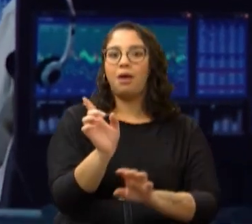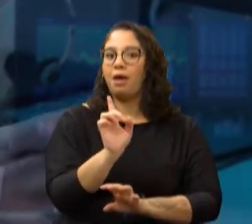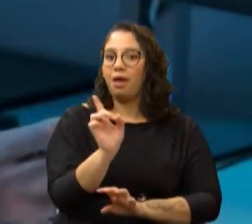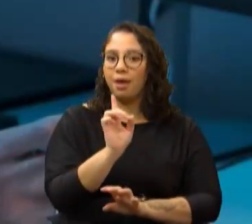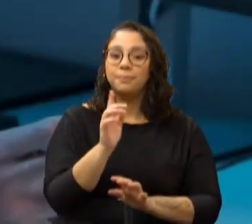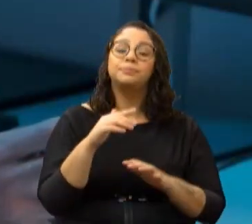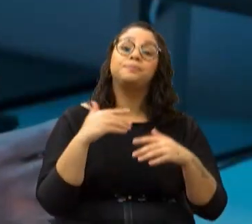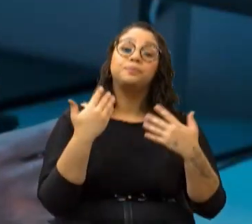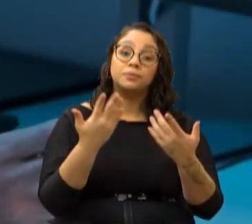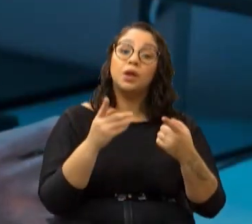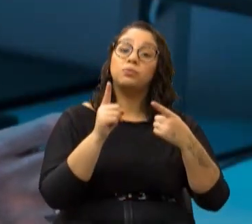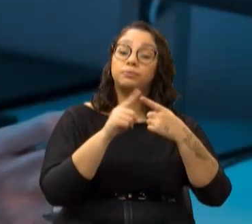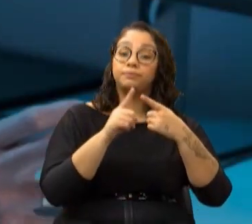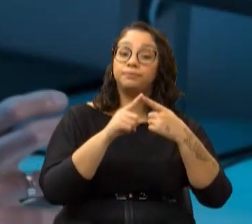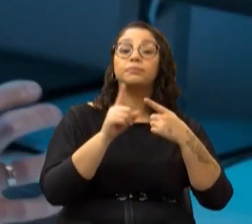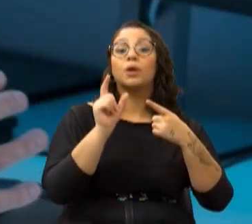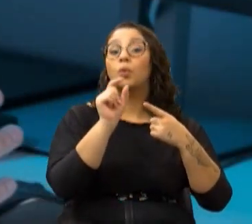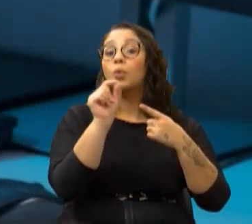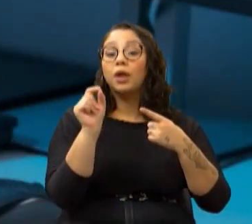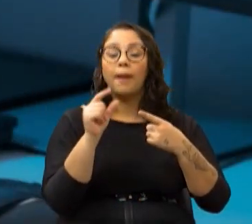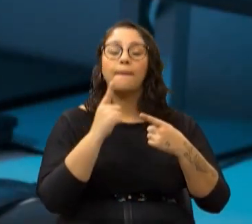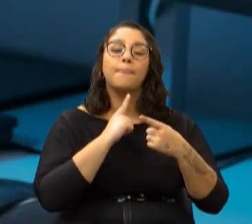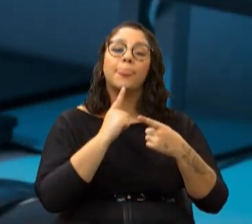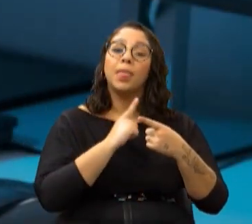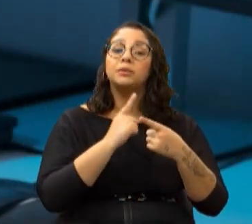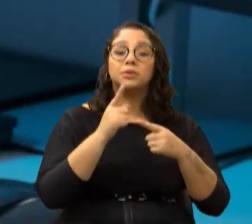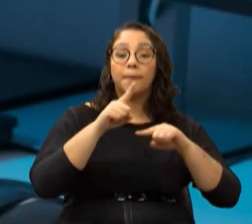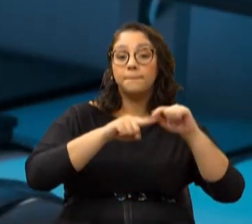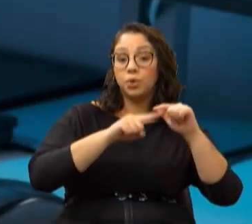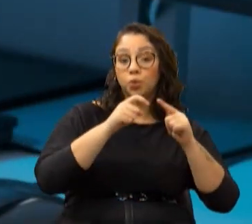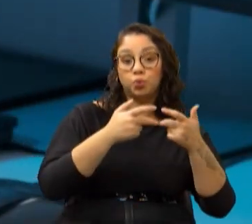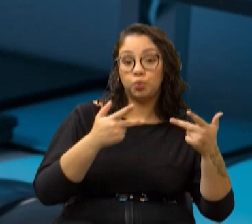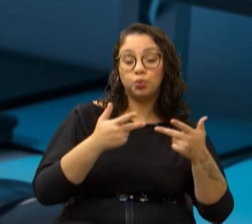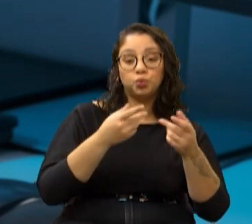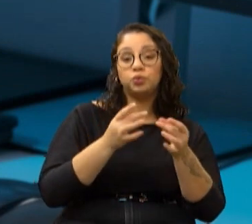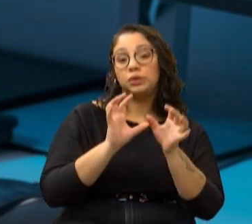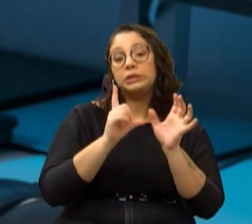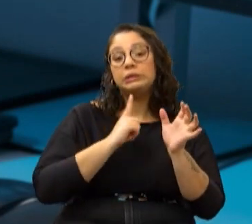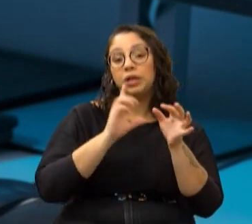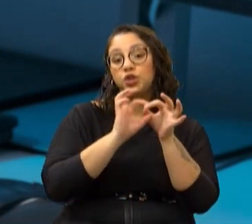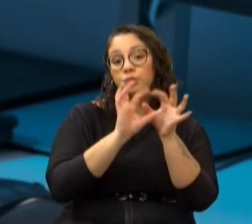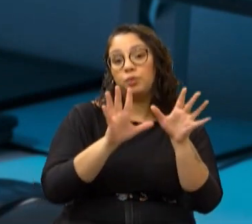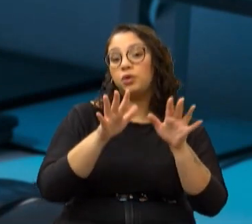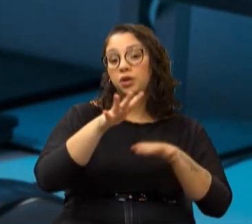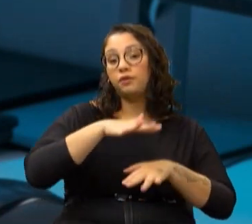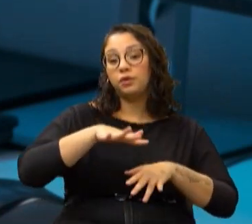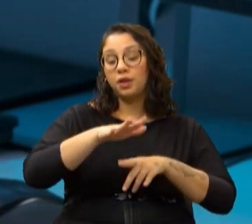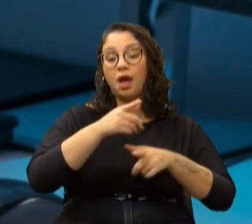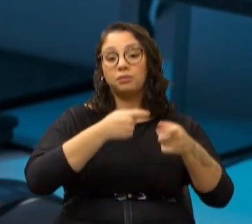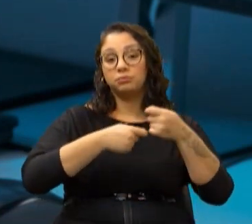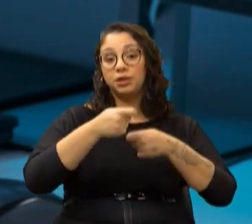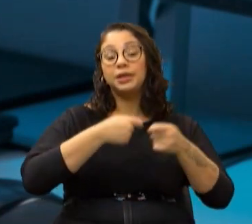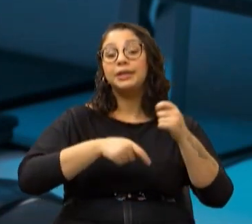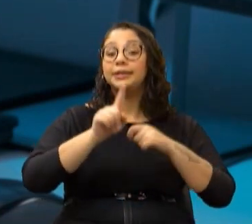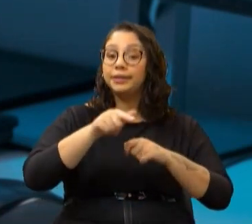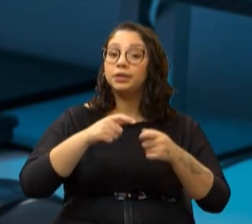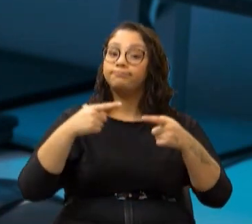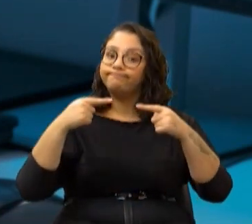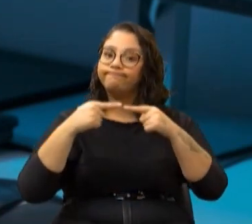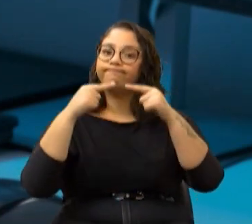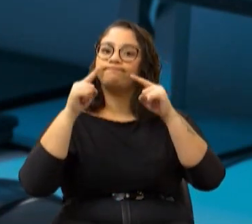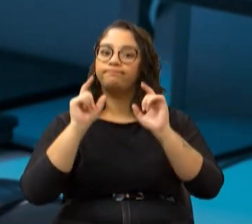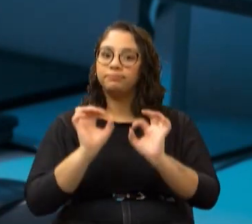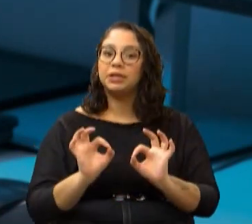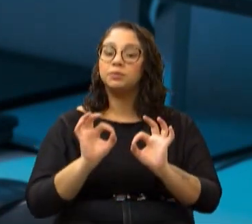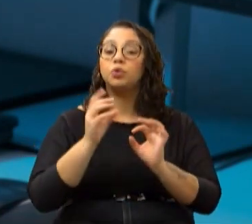investimento. Para esses casos, a gente tem produtos disponíveis no mercado que realmente estão adequados a esse perfil, que